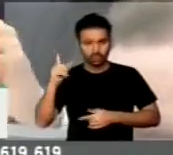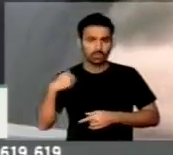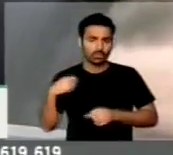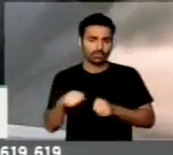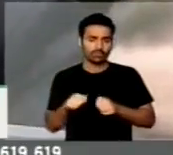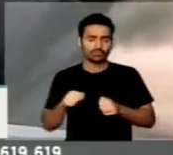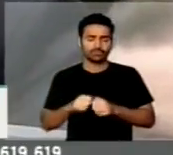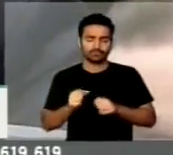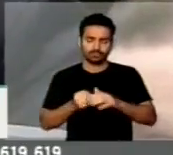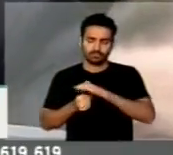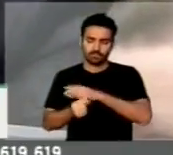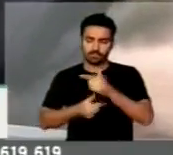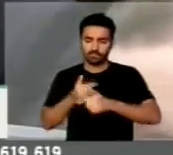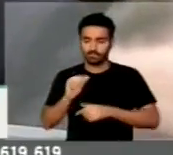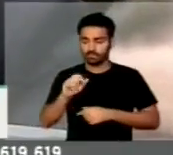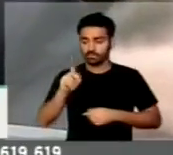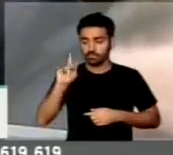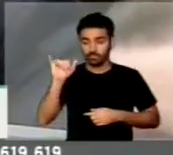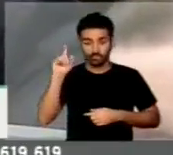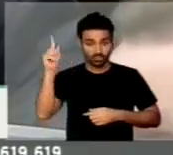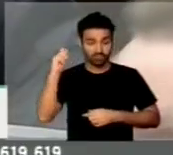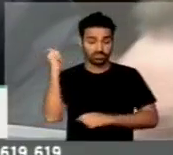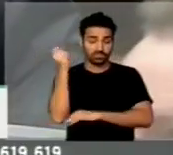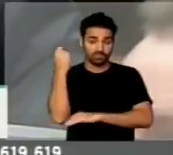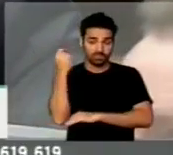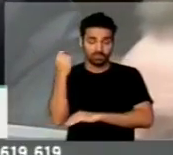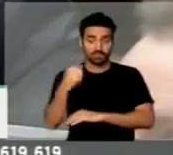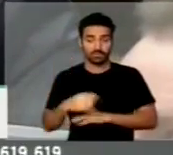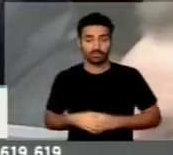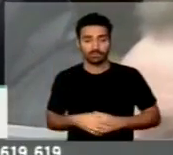eu fui membro da CPI do narcotráfico lá no Rio Grande do Sul,